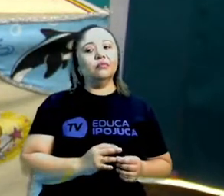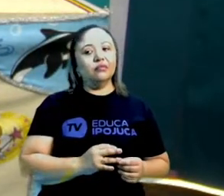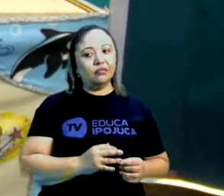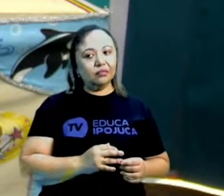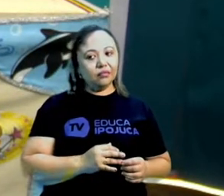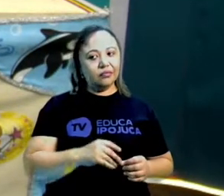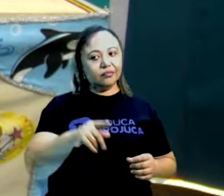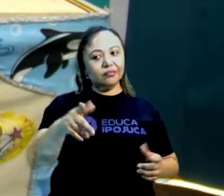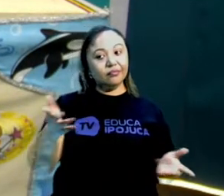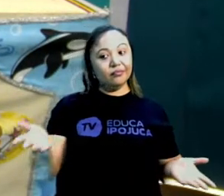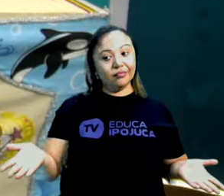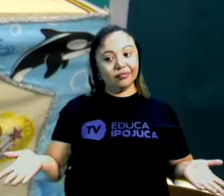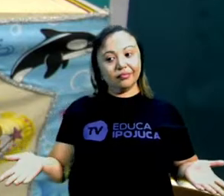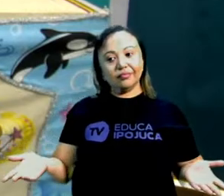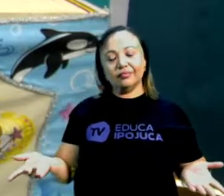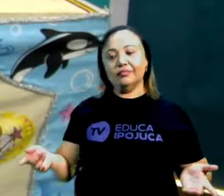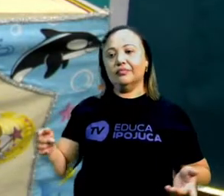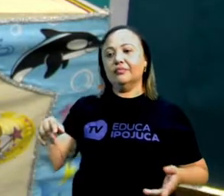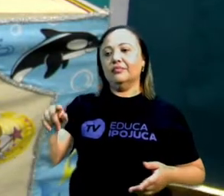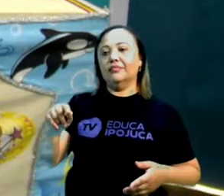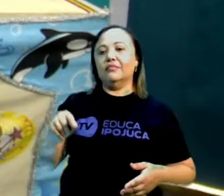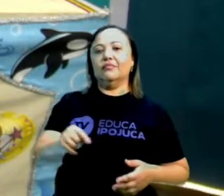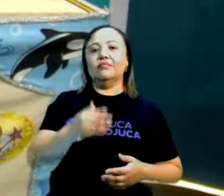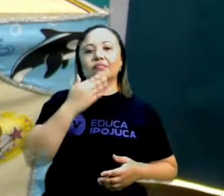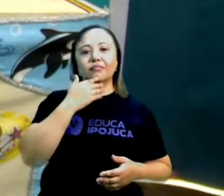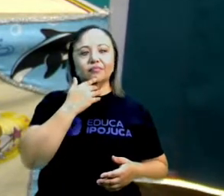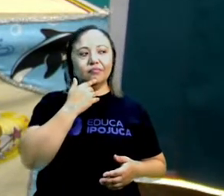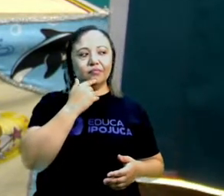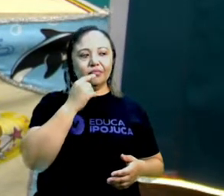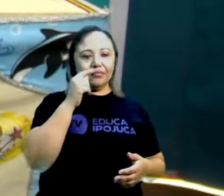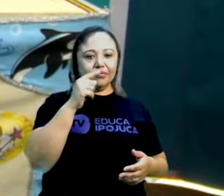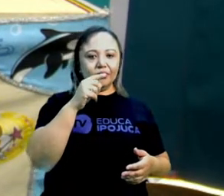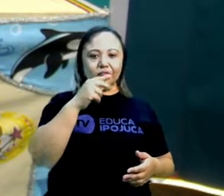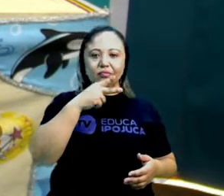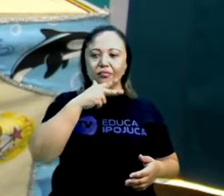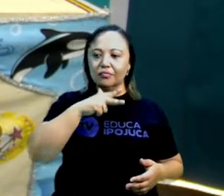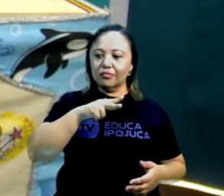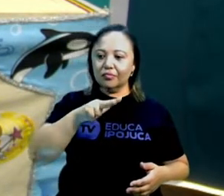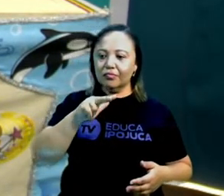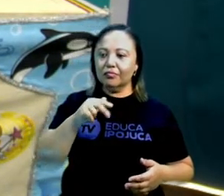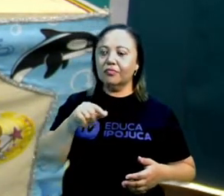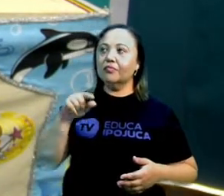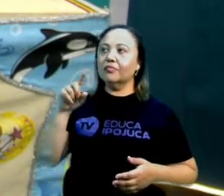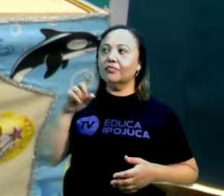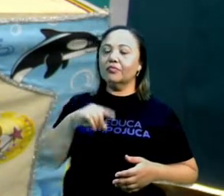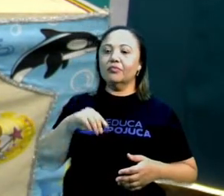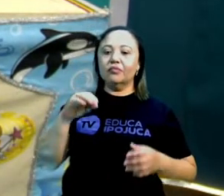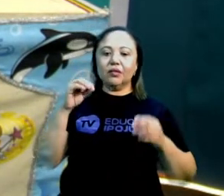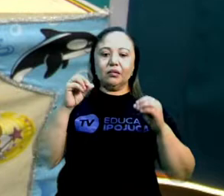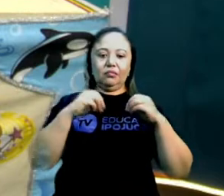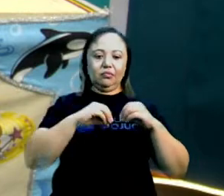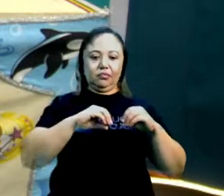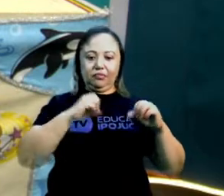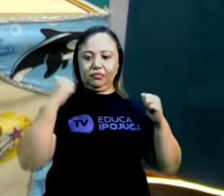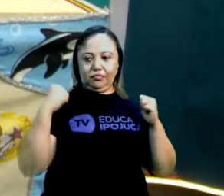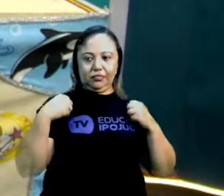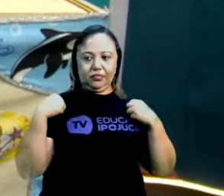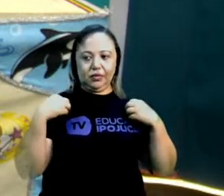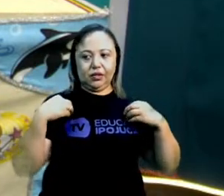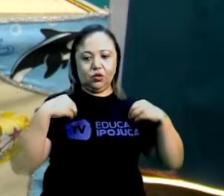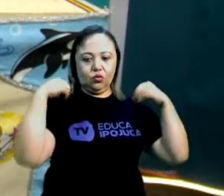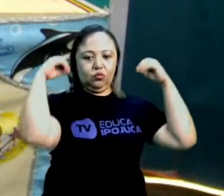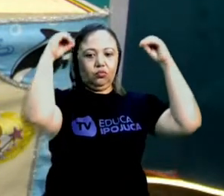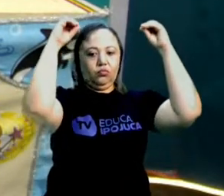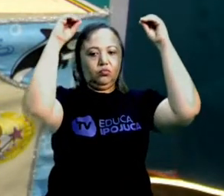Tá vendo, gente? Aí, criançada, Jonas disse: me joguem no mar que